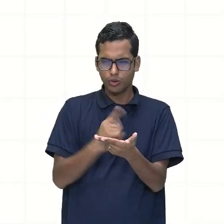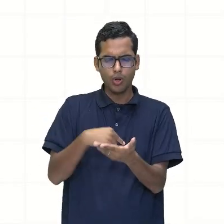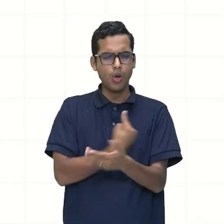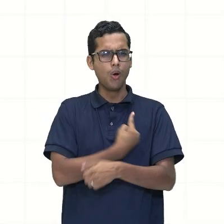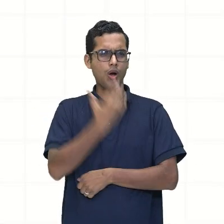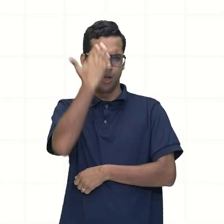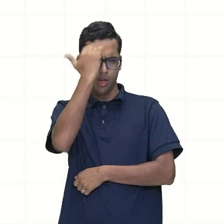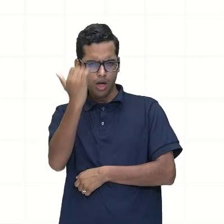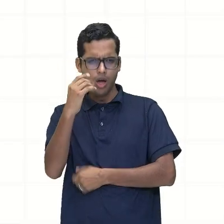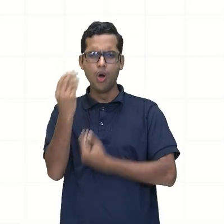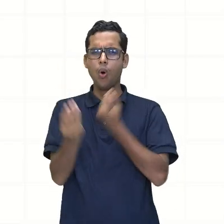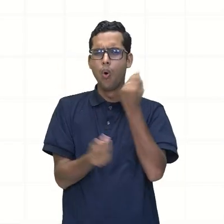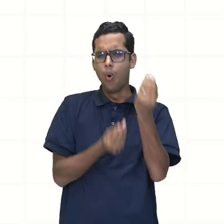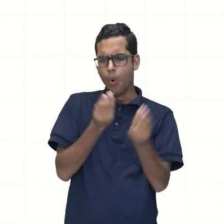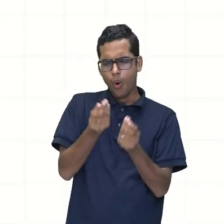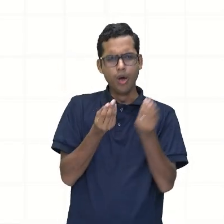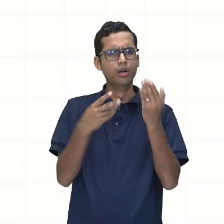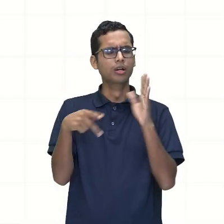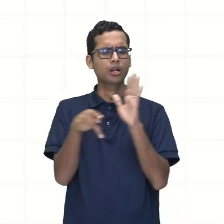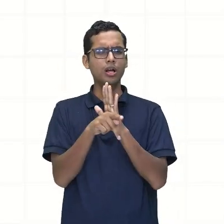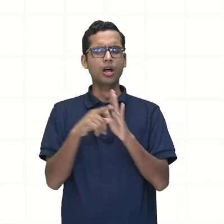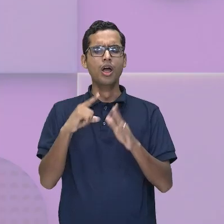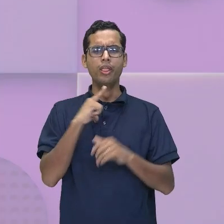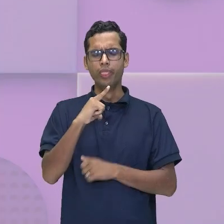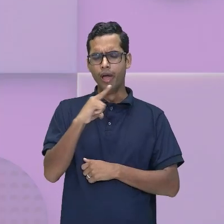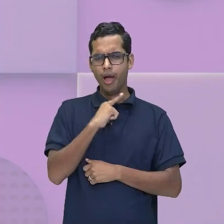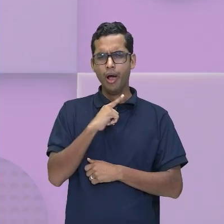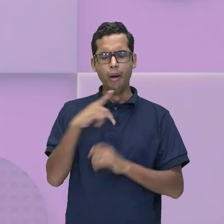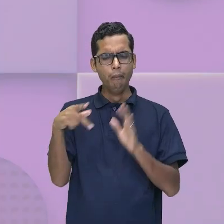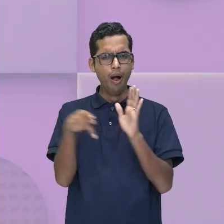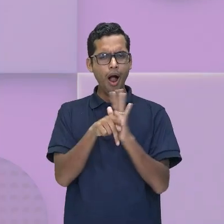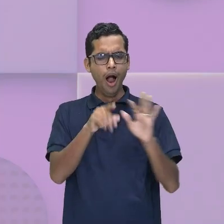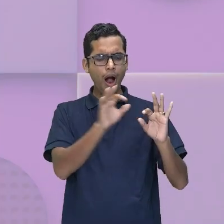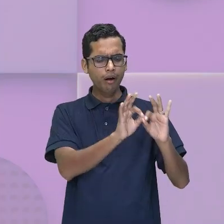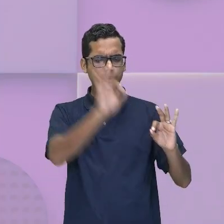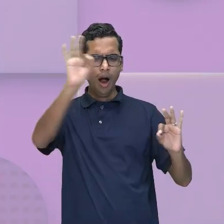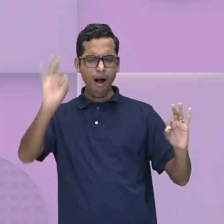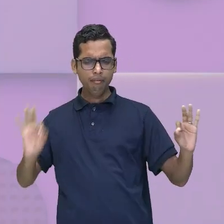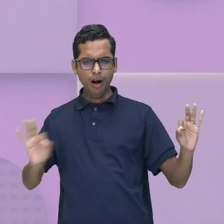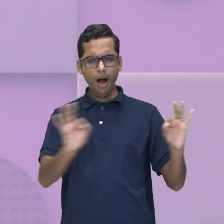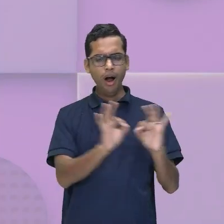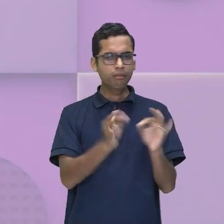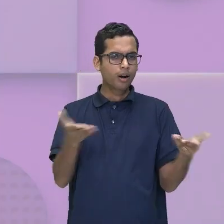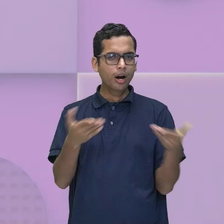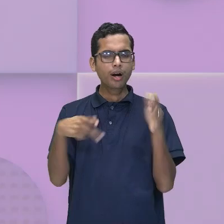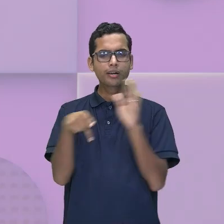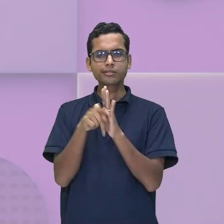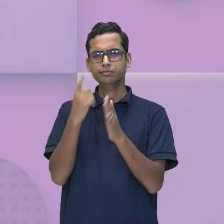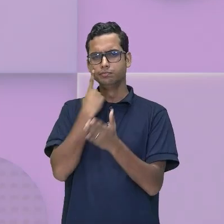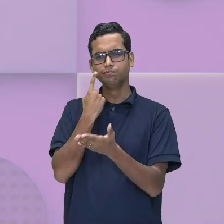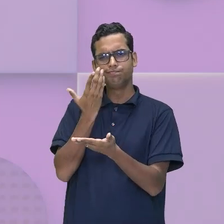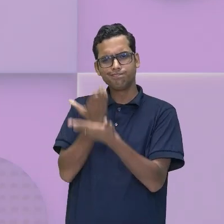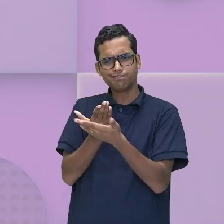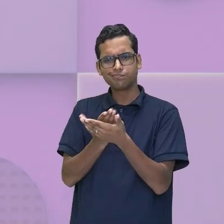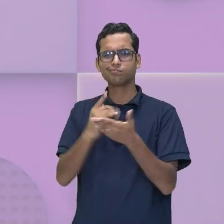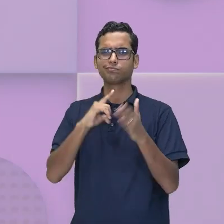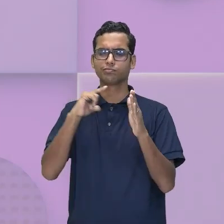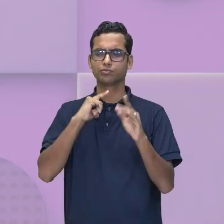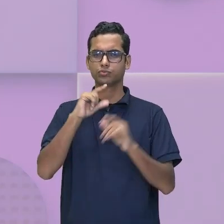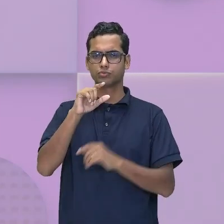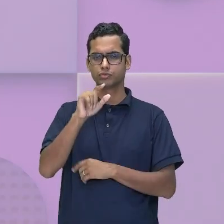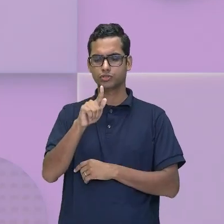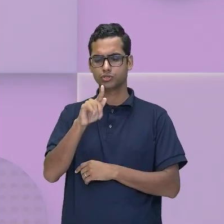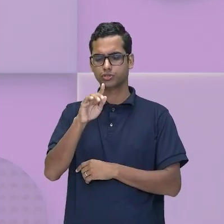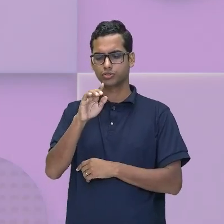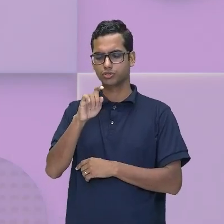verificar essas condições de existência do triângulo, agora a gente vai lá para o GeoGebra para a gente ver mais algumas medidas